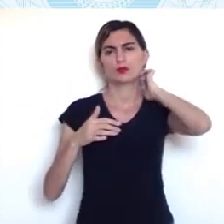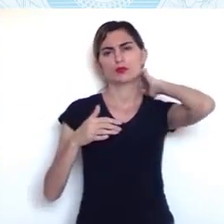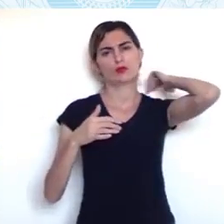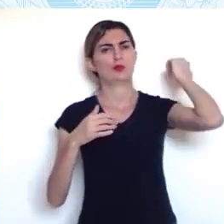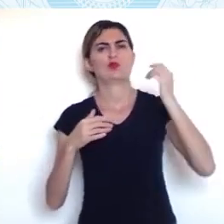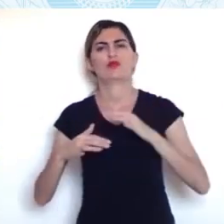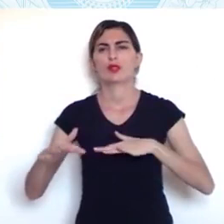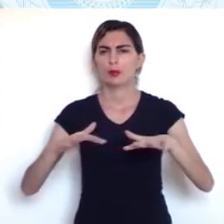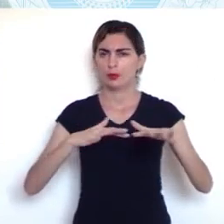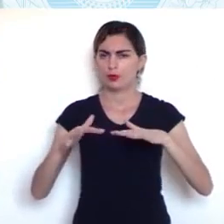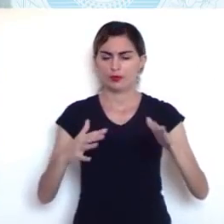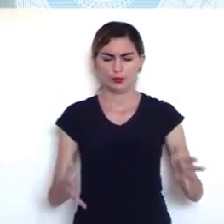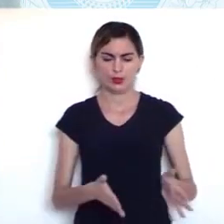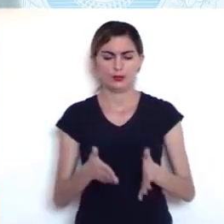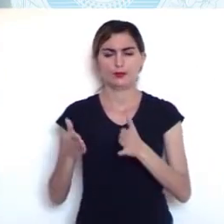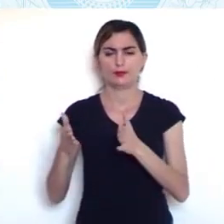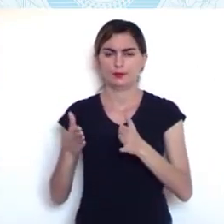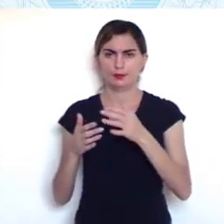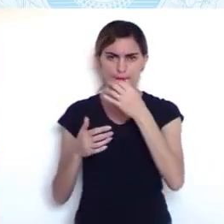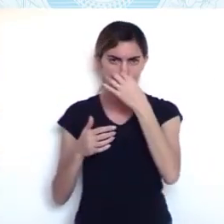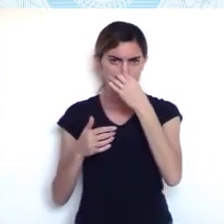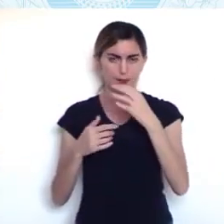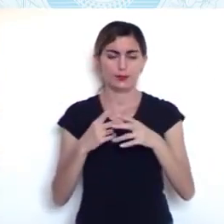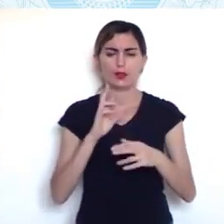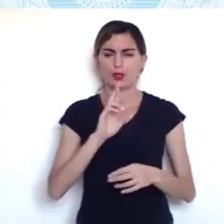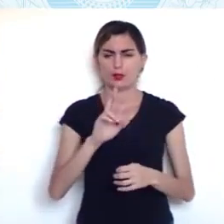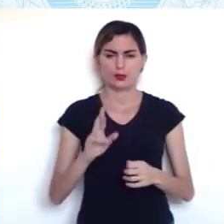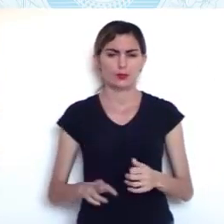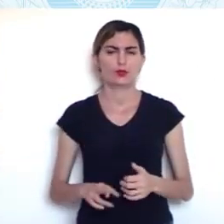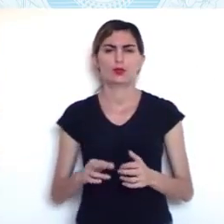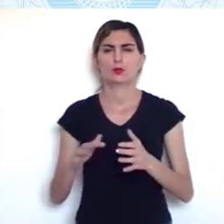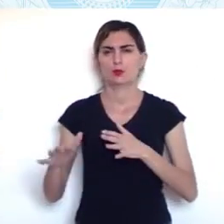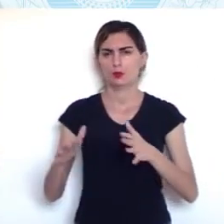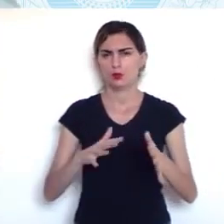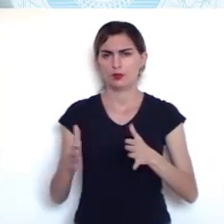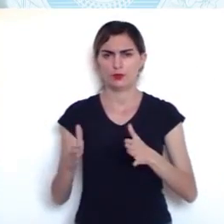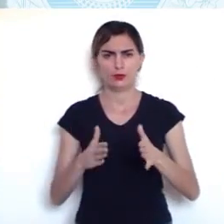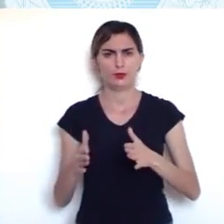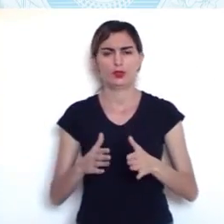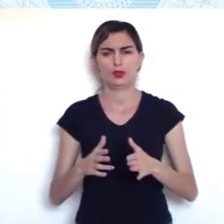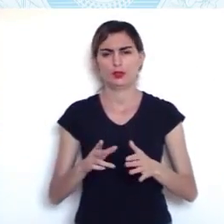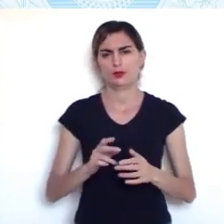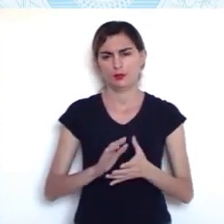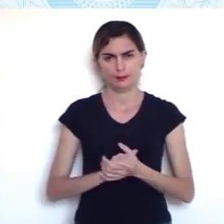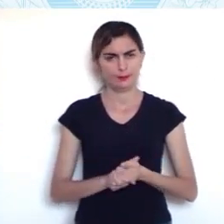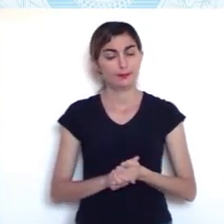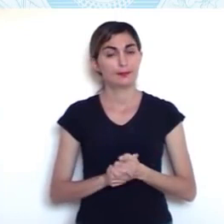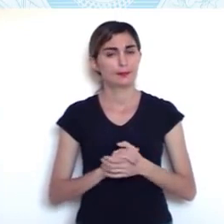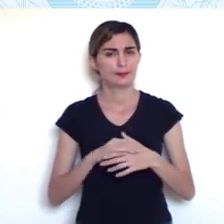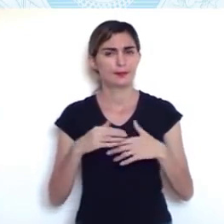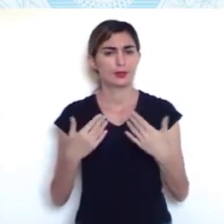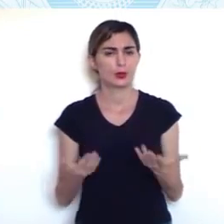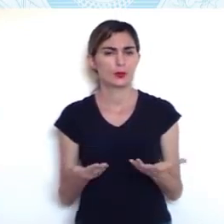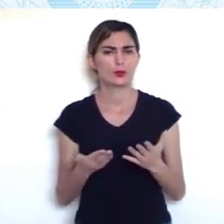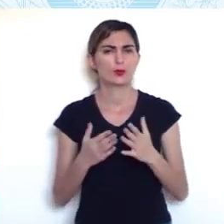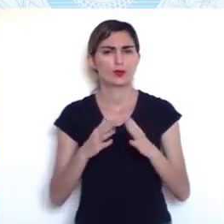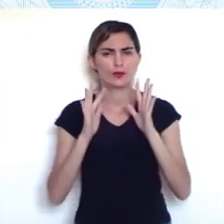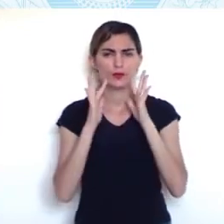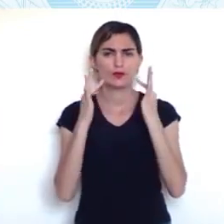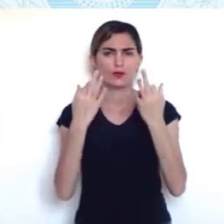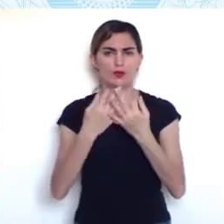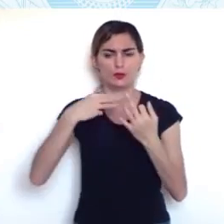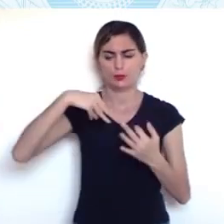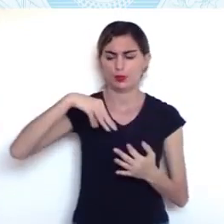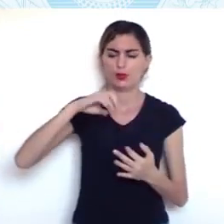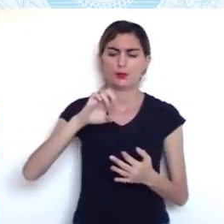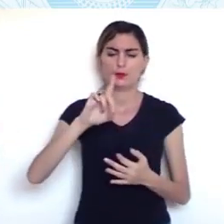do movimento. Corresponde ao auge do movimento, pessoal. Ou seja, a